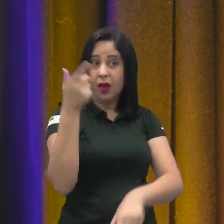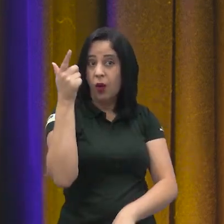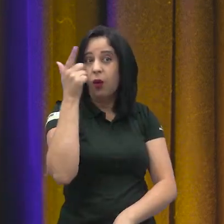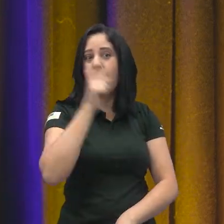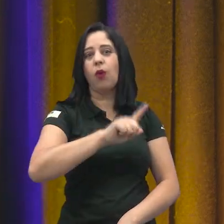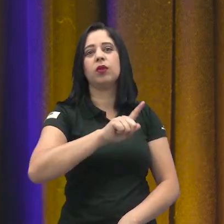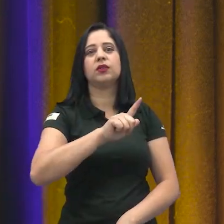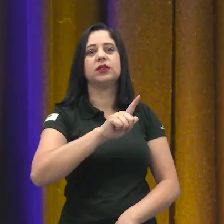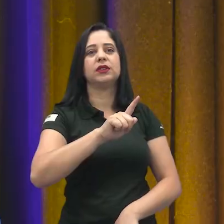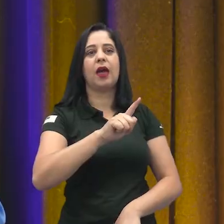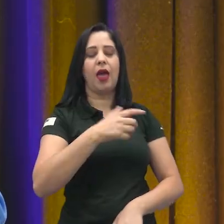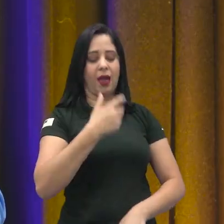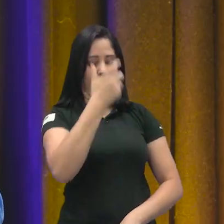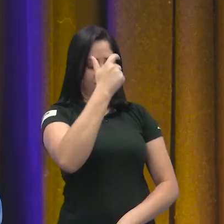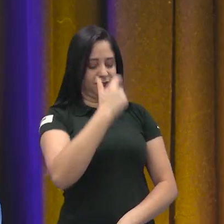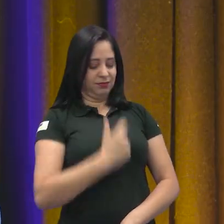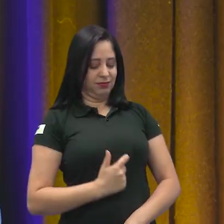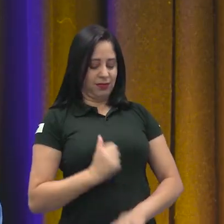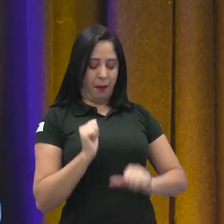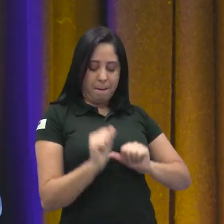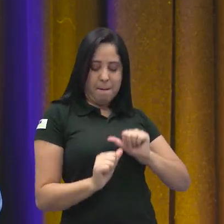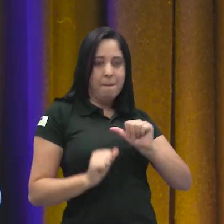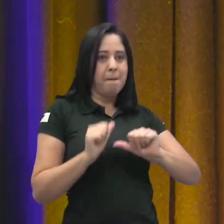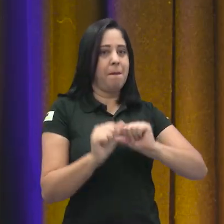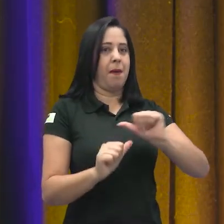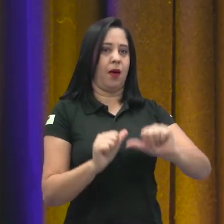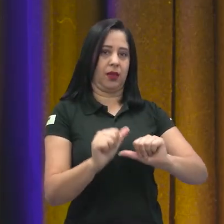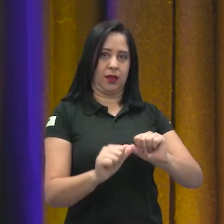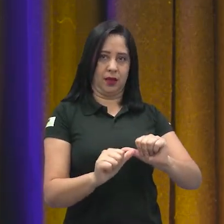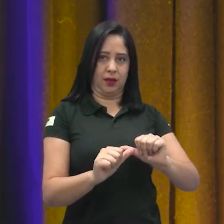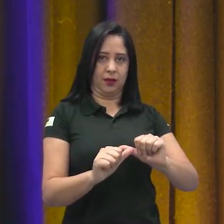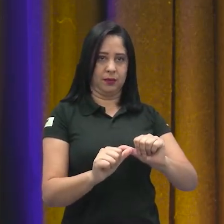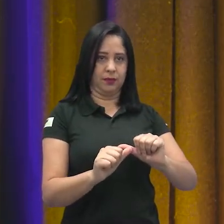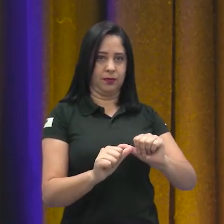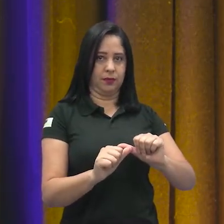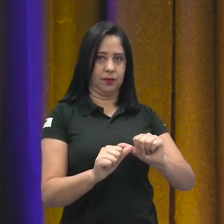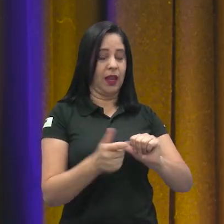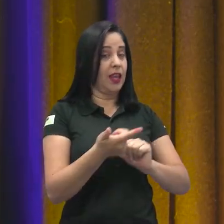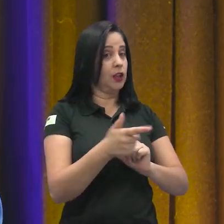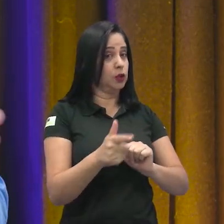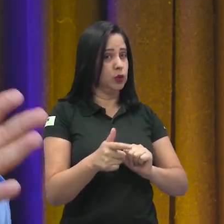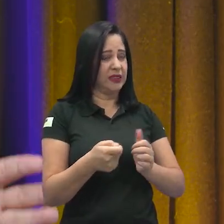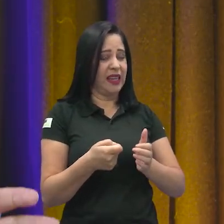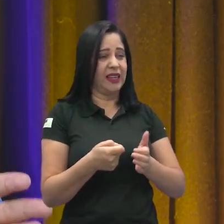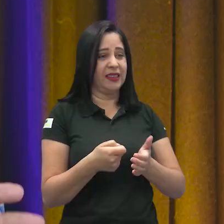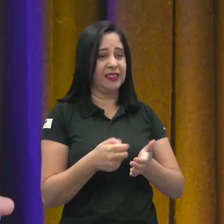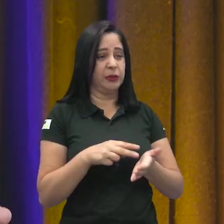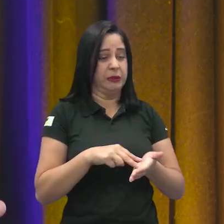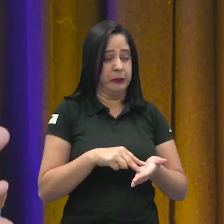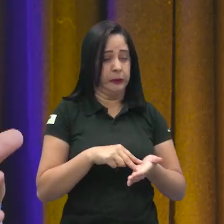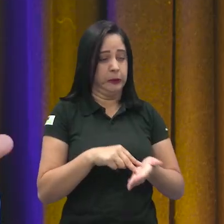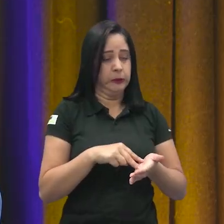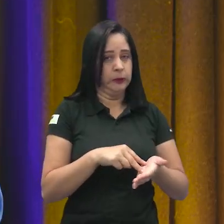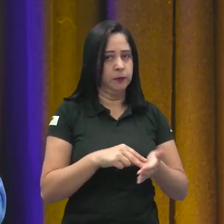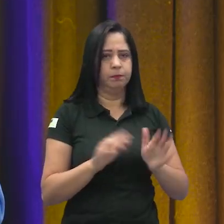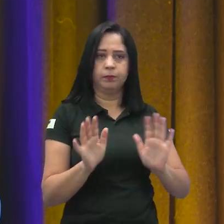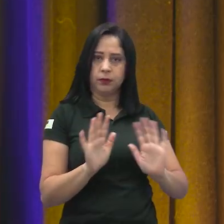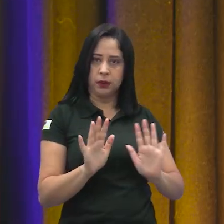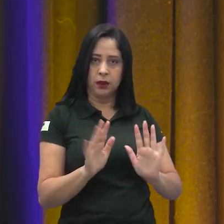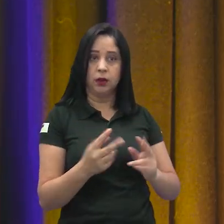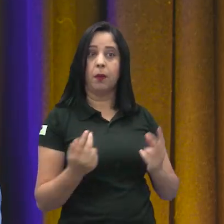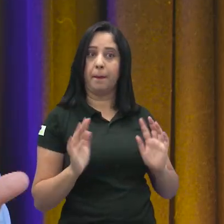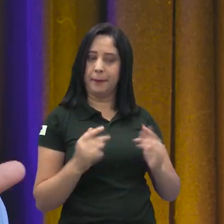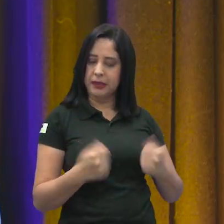ter esse processo de mudança bem estruturado, sem gerar resistências, mas também sem abrir mão daquelas questões